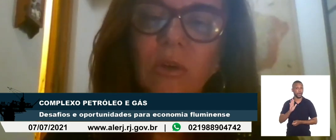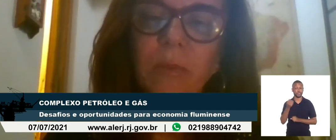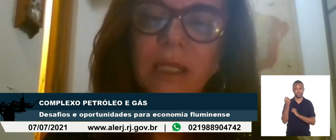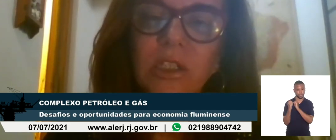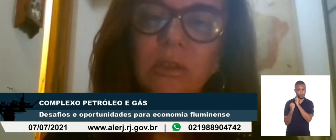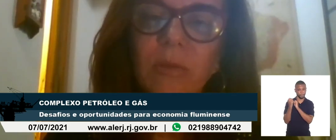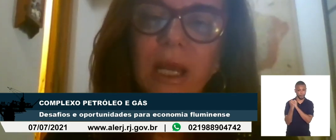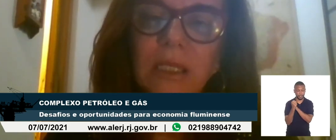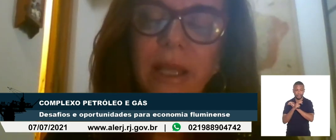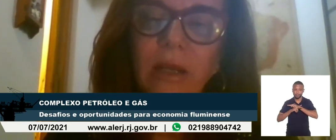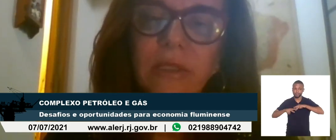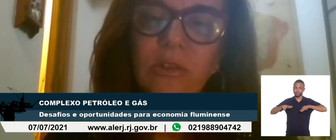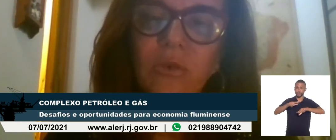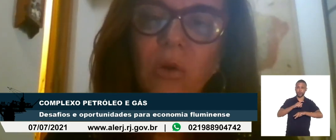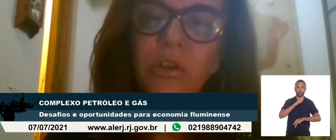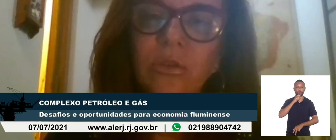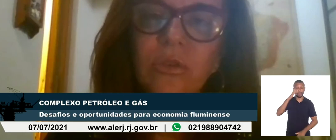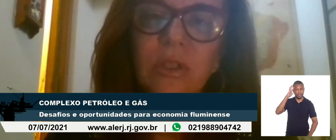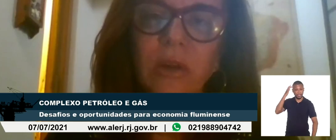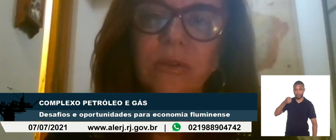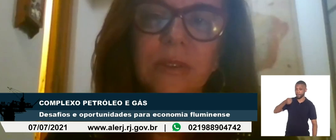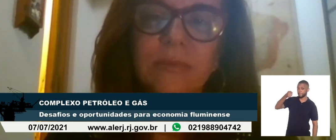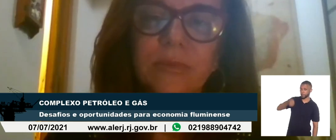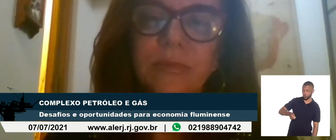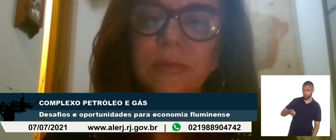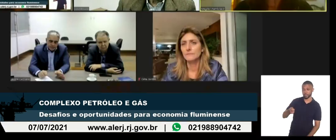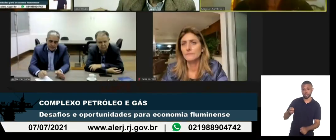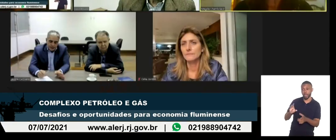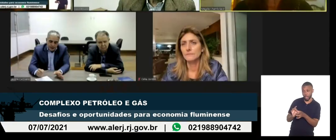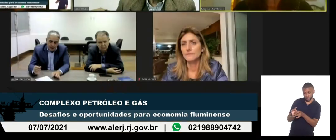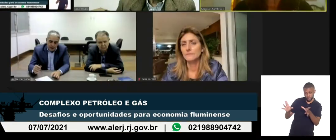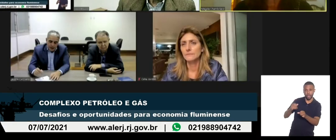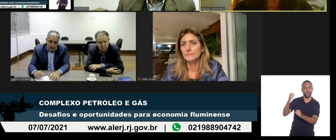não tinham batido o martelo na sua construção.